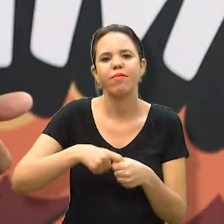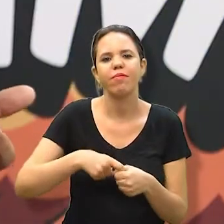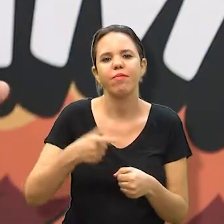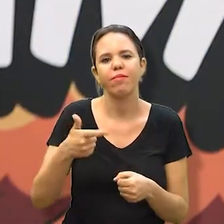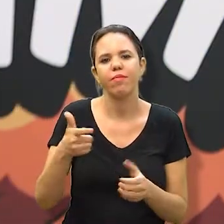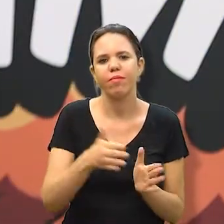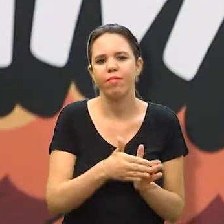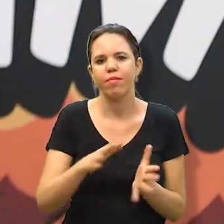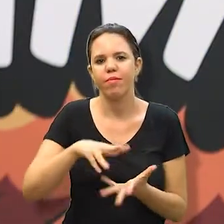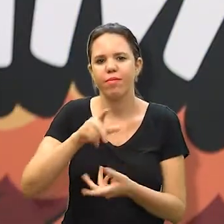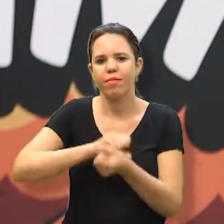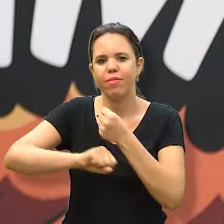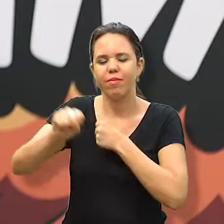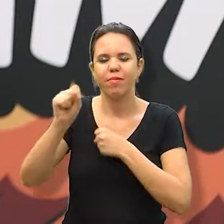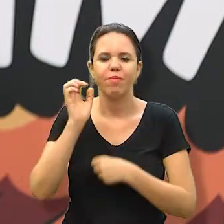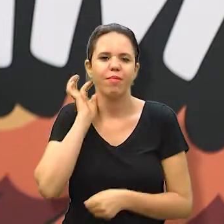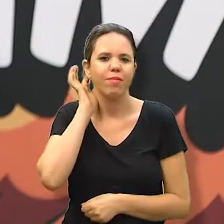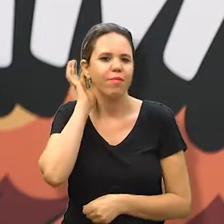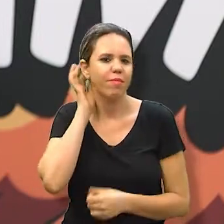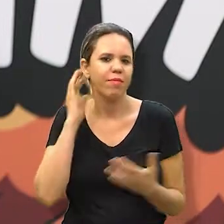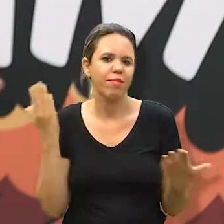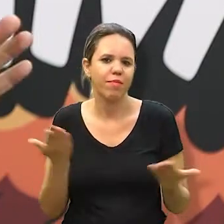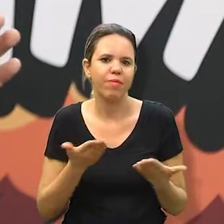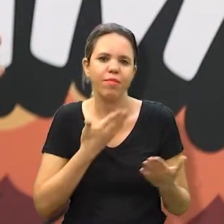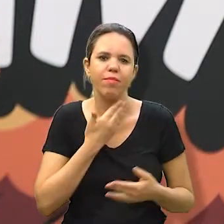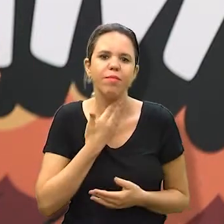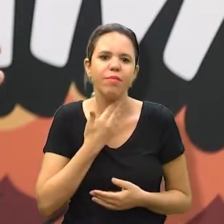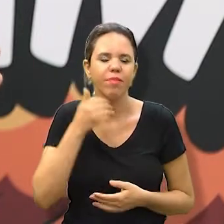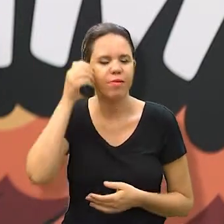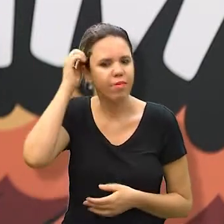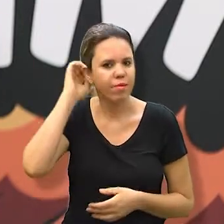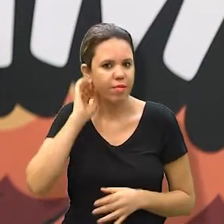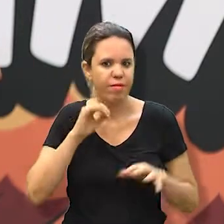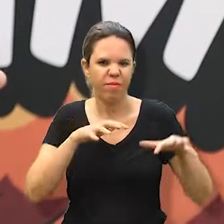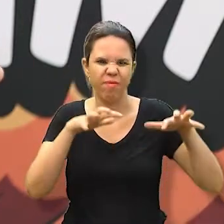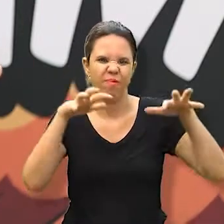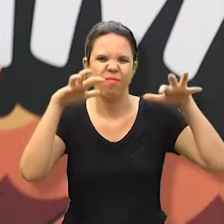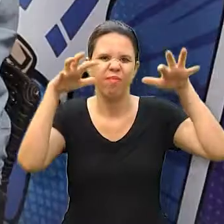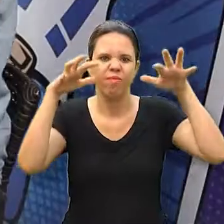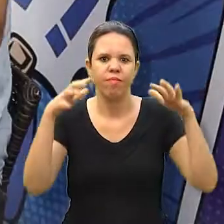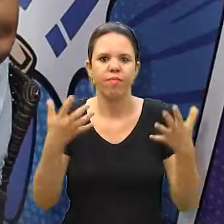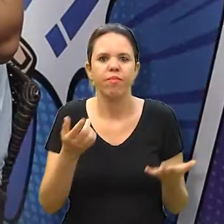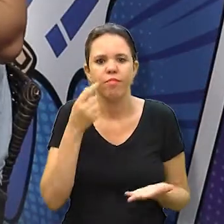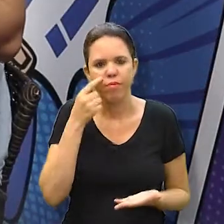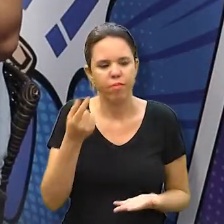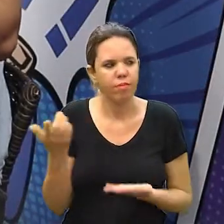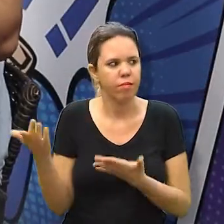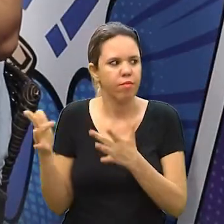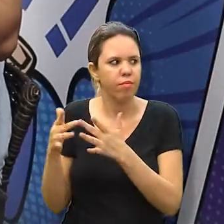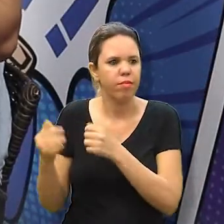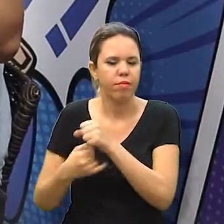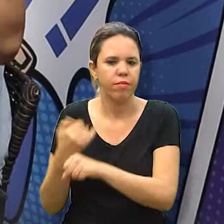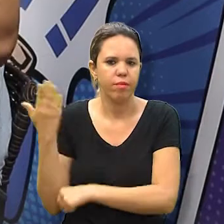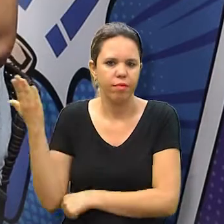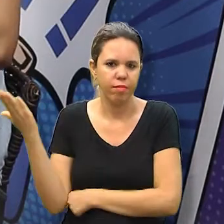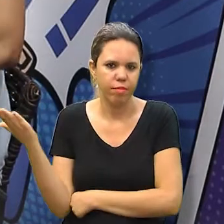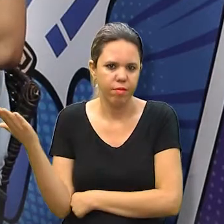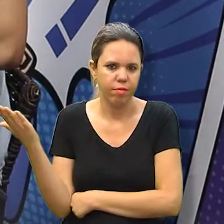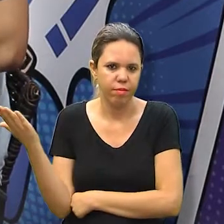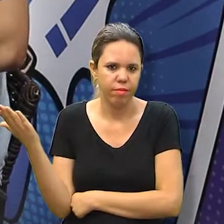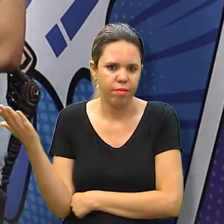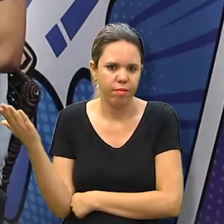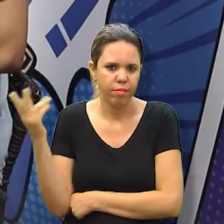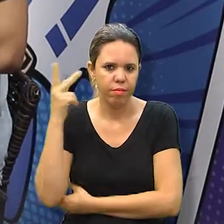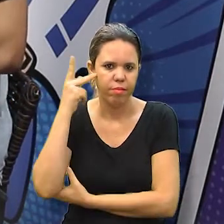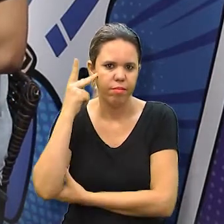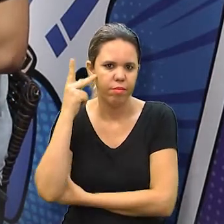Estamos de volta ao segundo bloco do Universo Épico e agora o nosso bate-papo é sobre terror. E olha só quem está conectada agora aqui